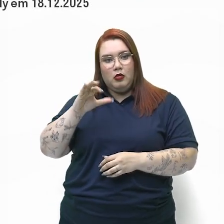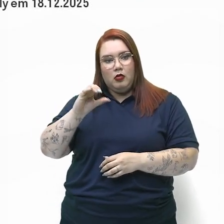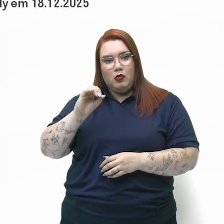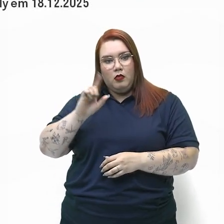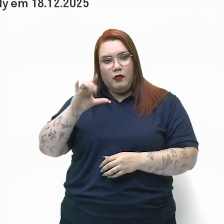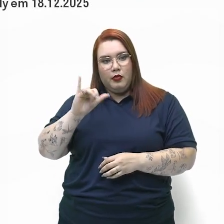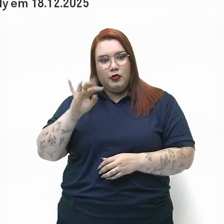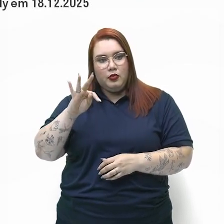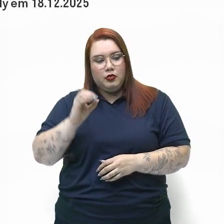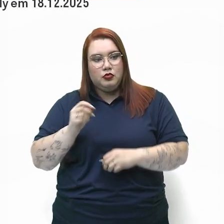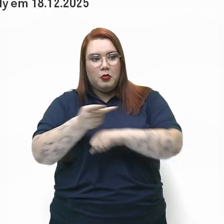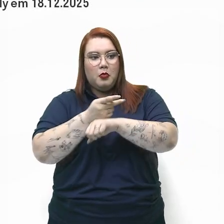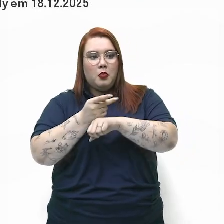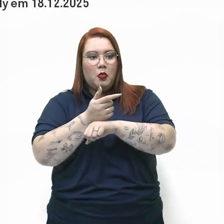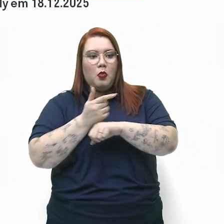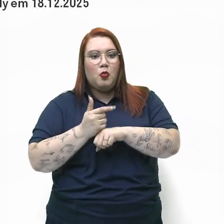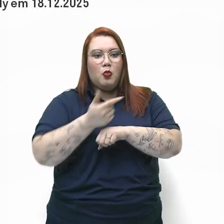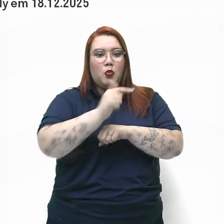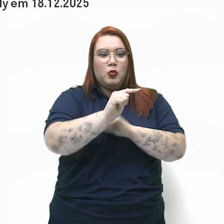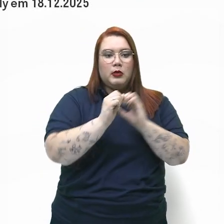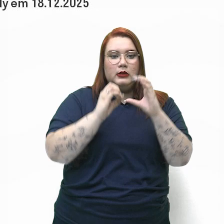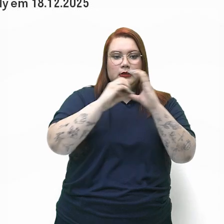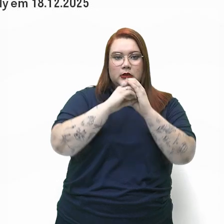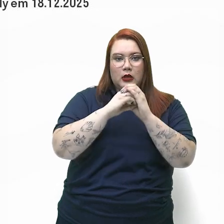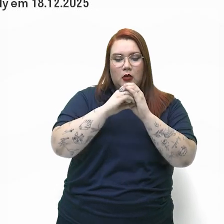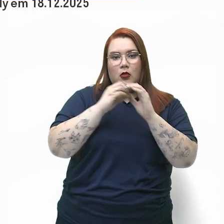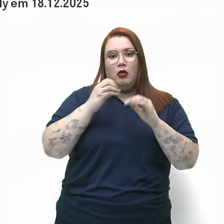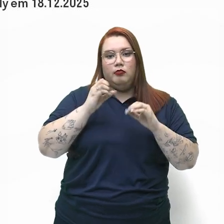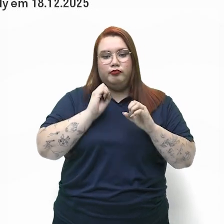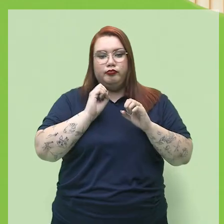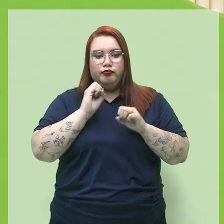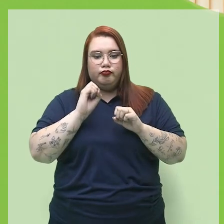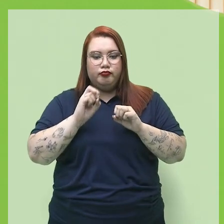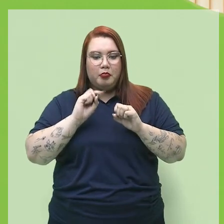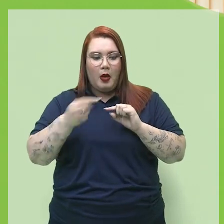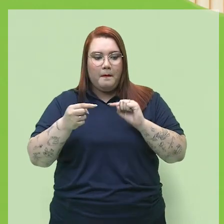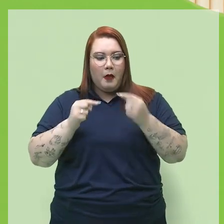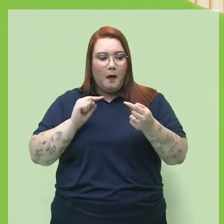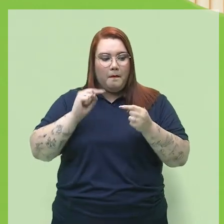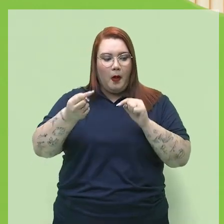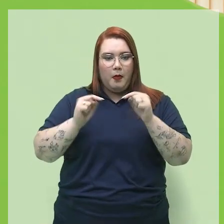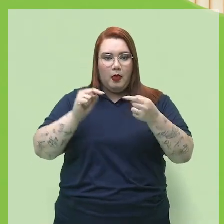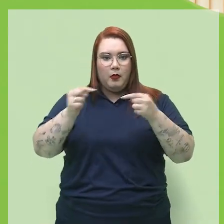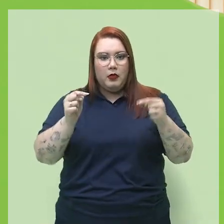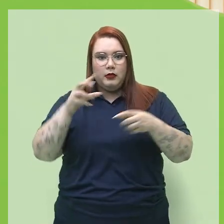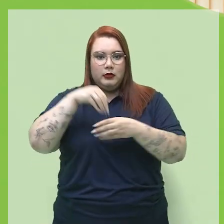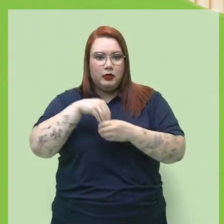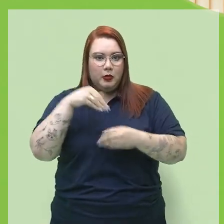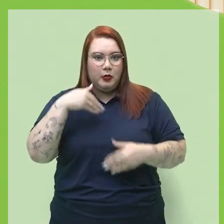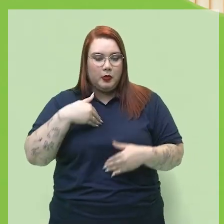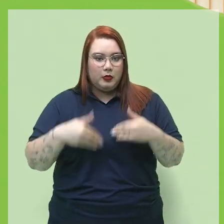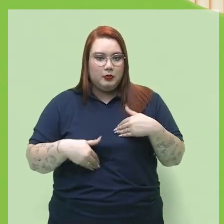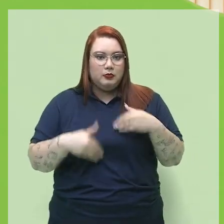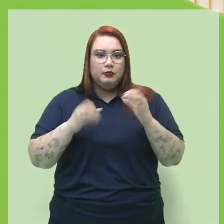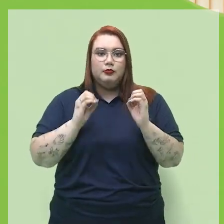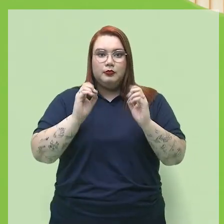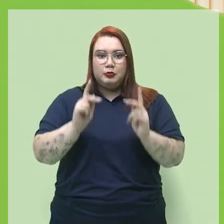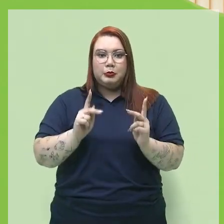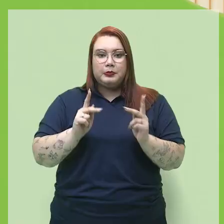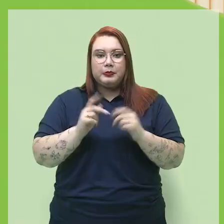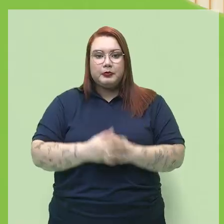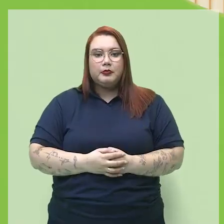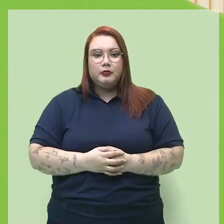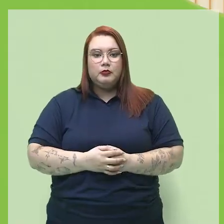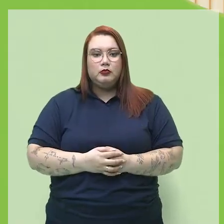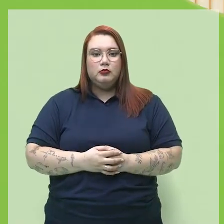outros para continuar a infecção, né? E aí ele vai infectando outros linfócitos dentro do organismo, tá certo? A gente